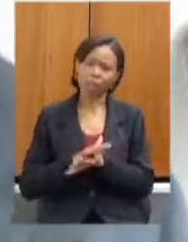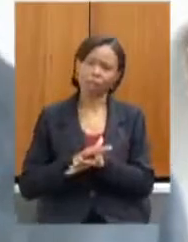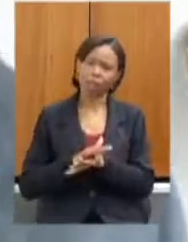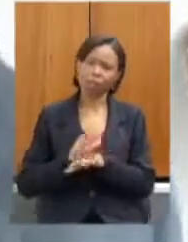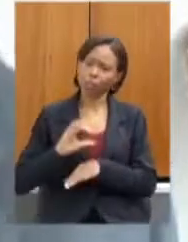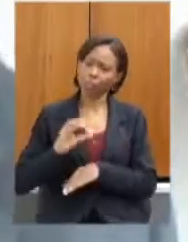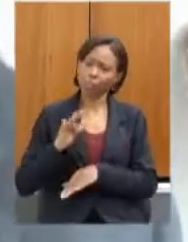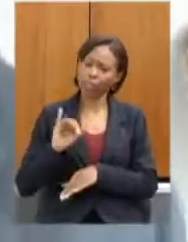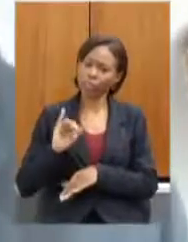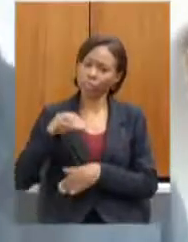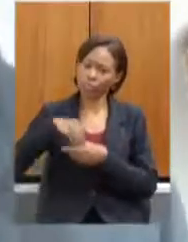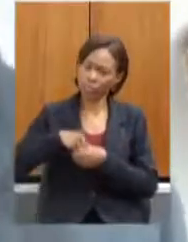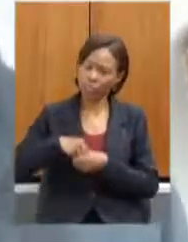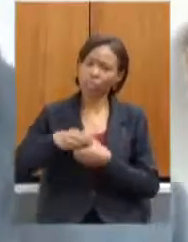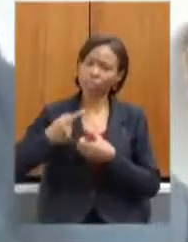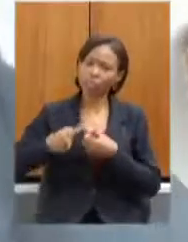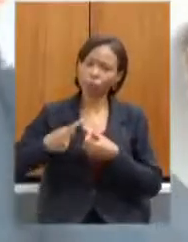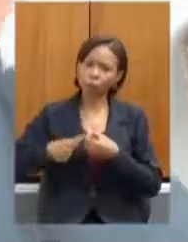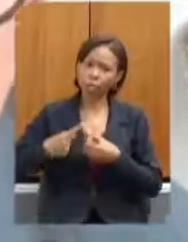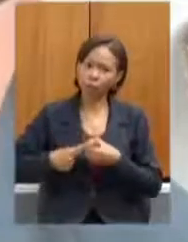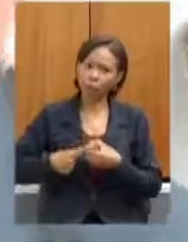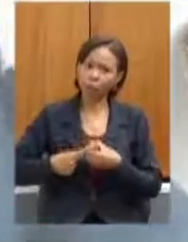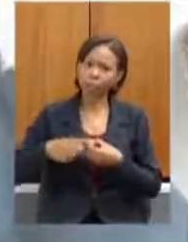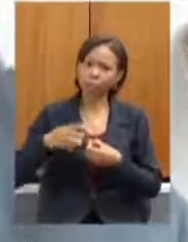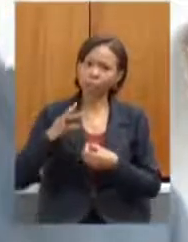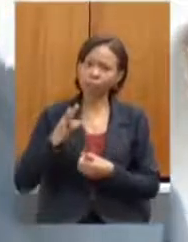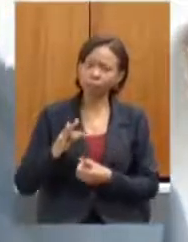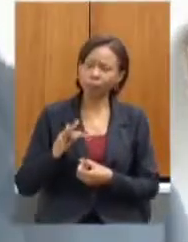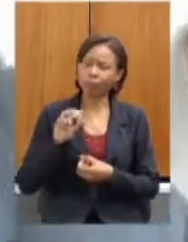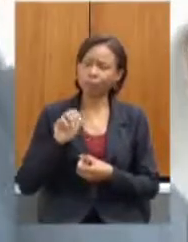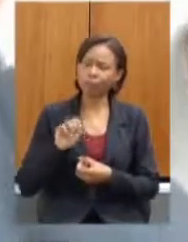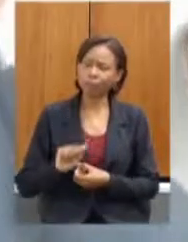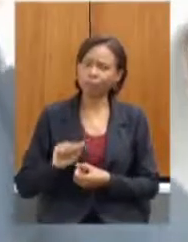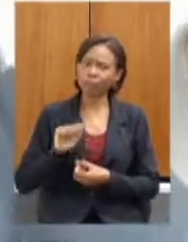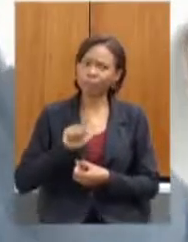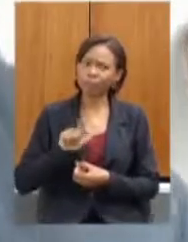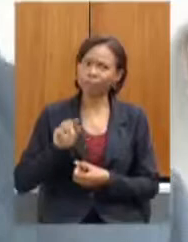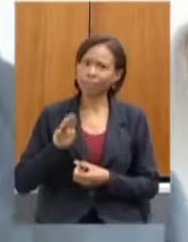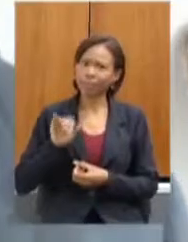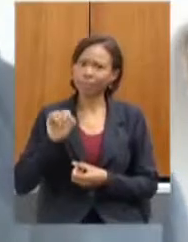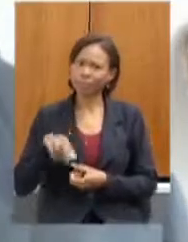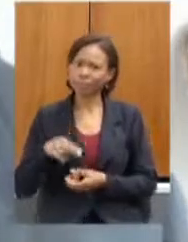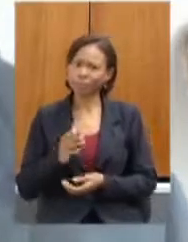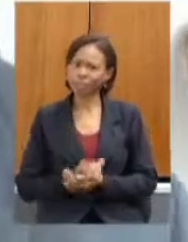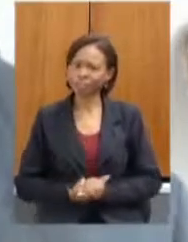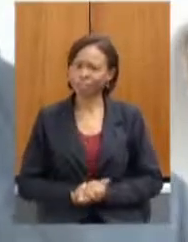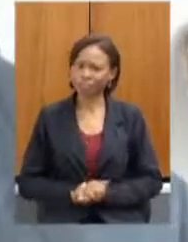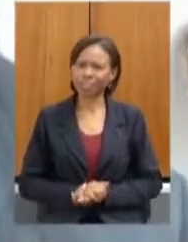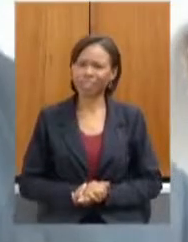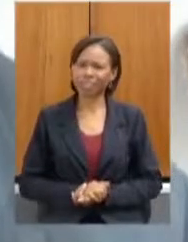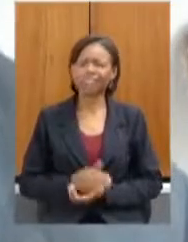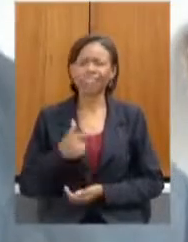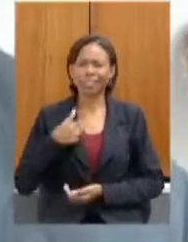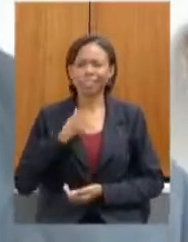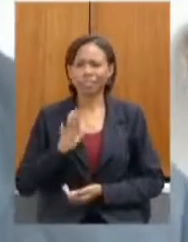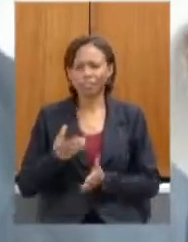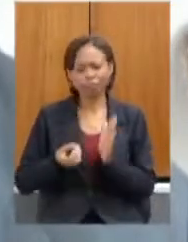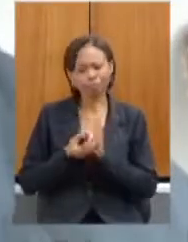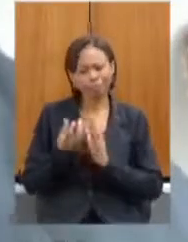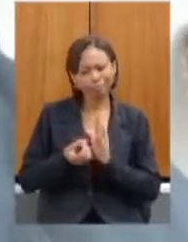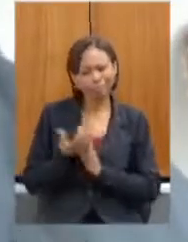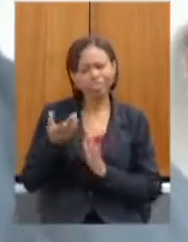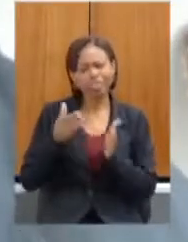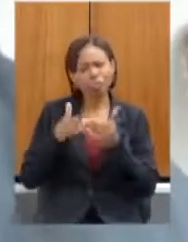do CTI em Itaobim se eu te vi e nós fizemos esse pedido já fiz as pedido aí é algumas vezes e